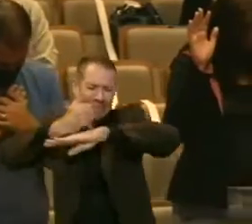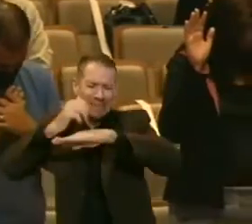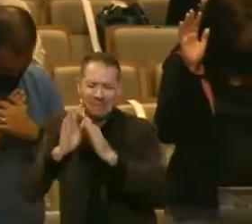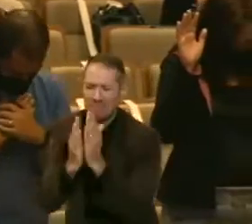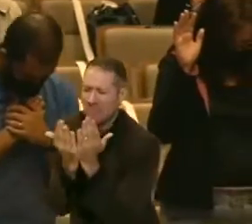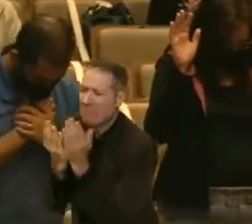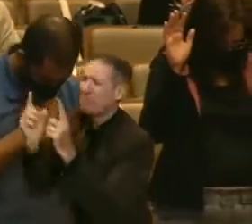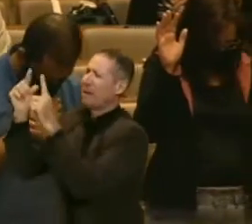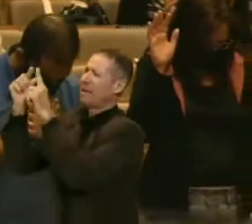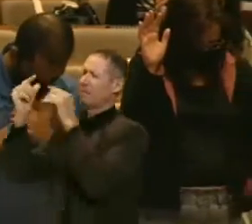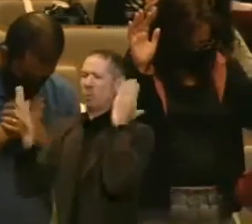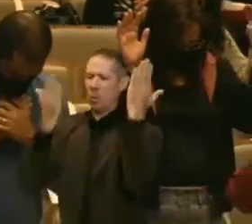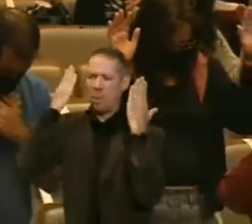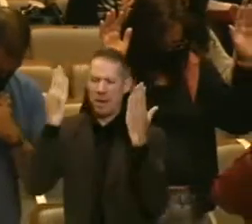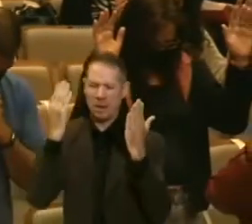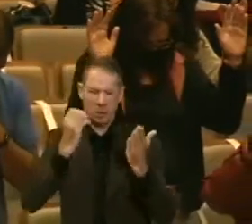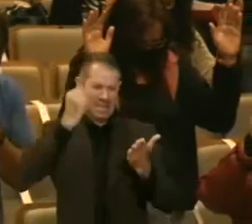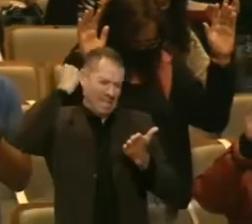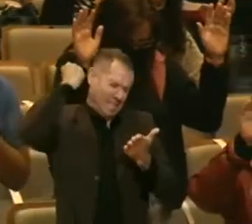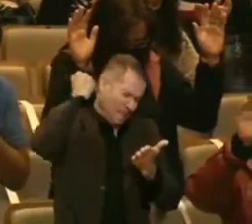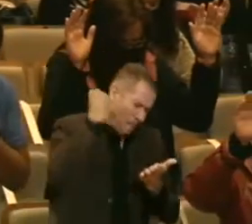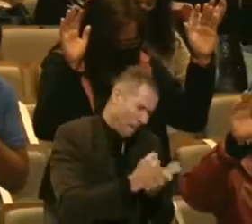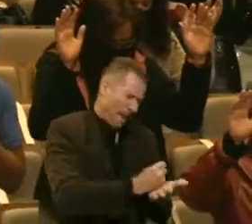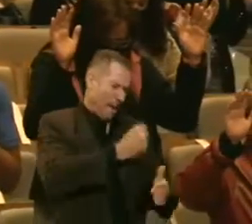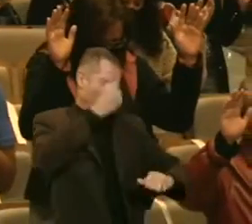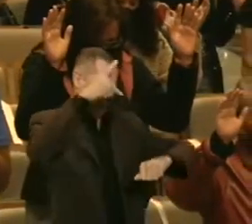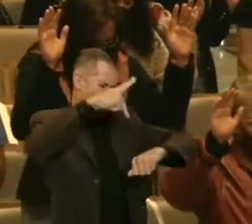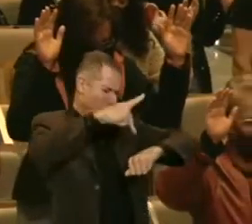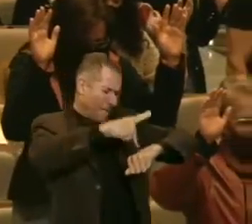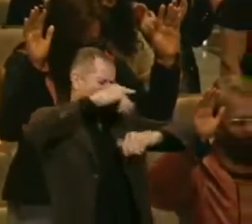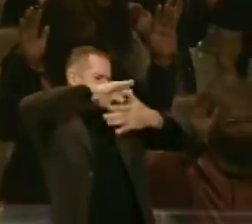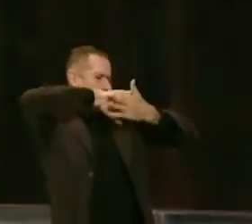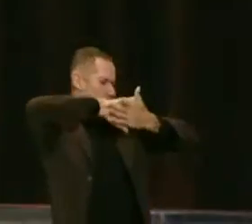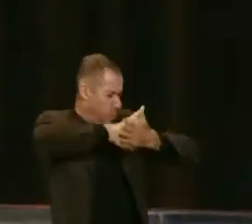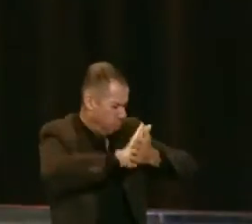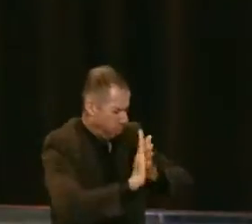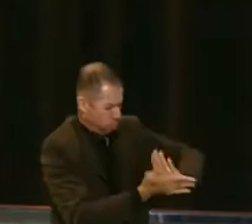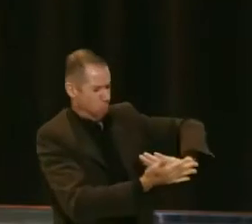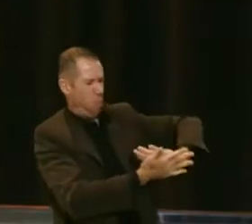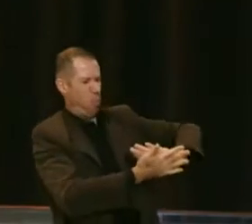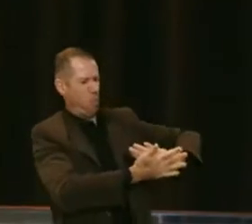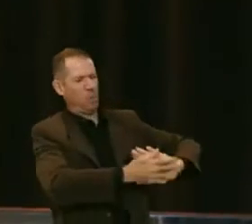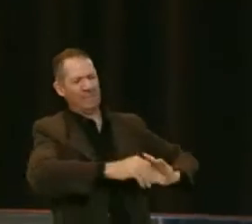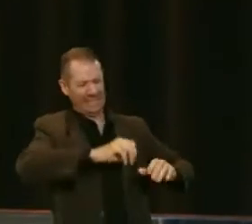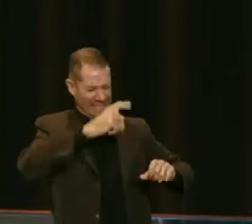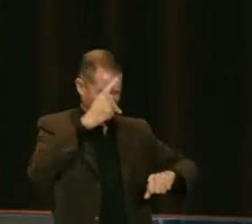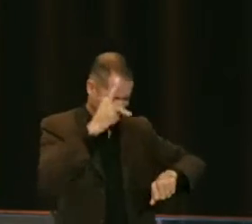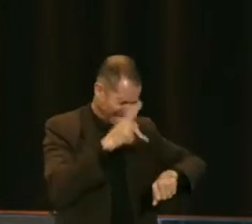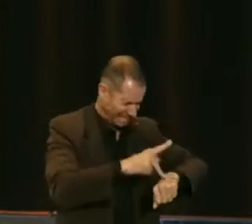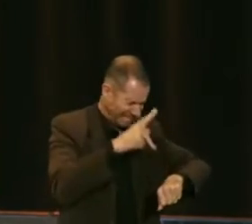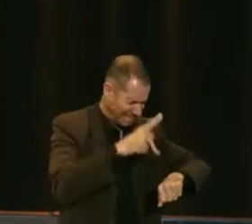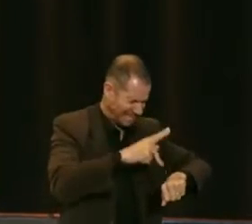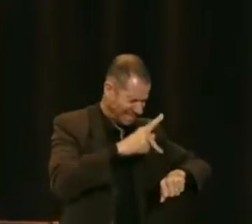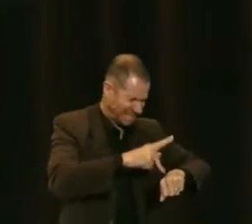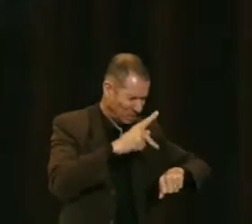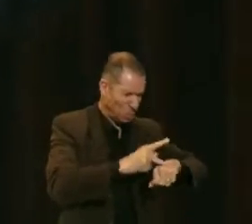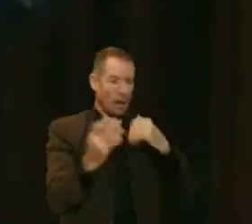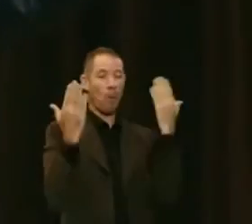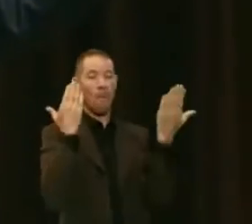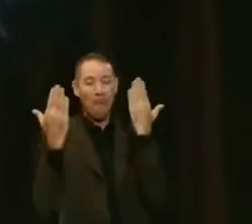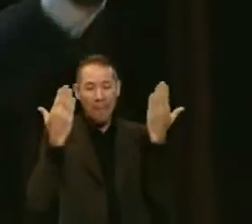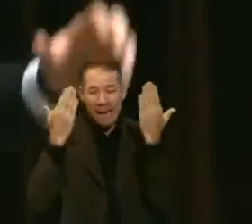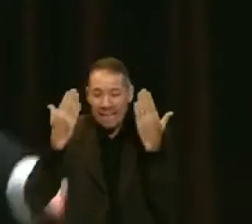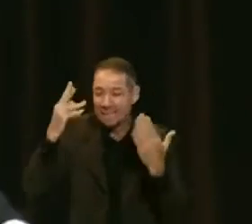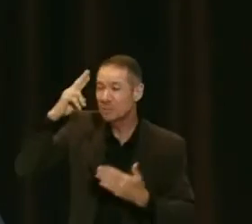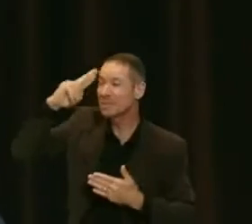como martelo que esmiuça a pedra. Ela permanece, ela dura, ela é real. Hoje clamamos: abre